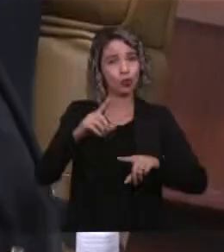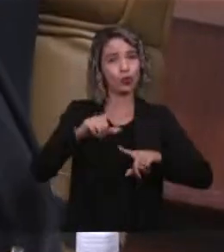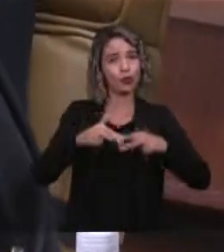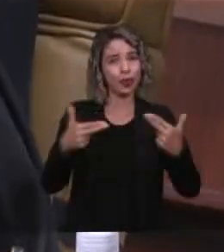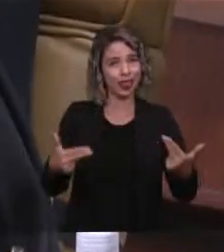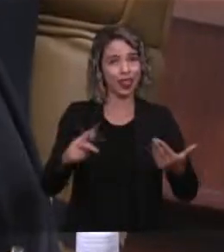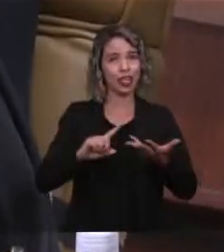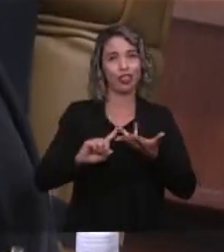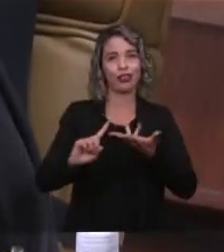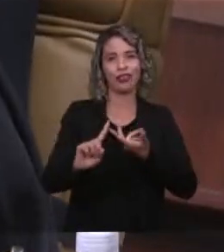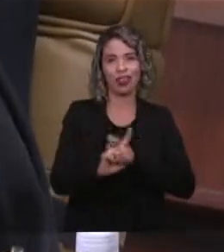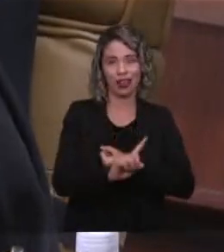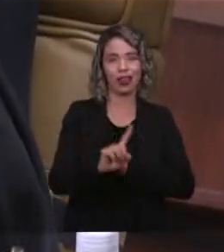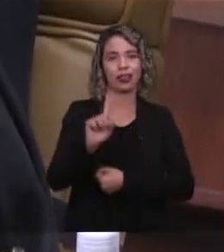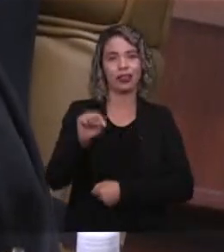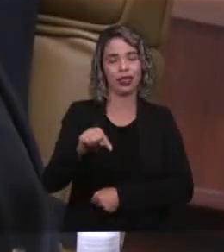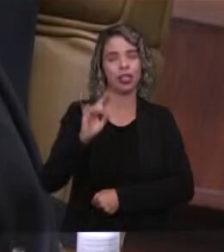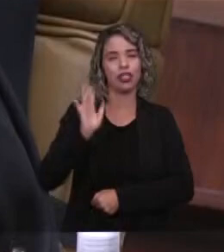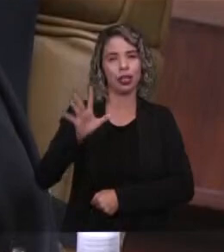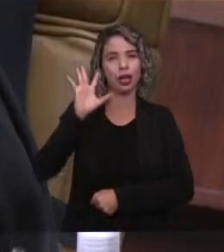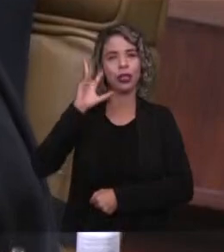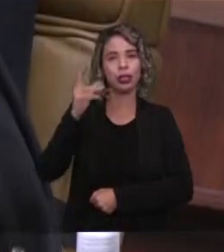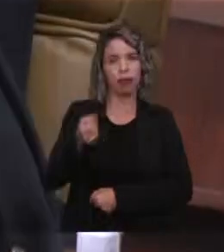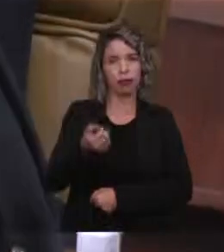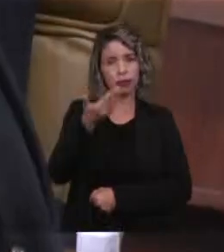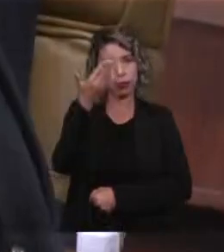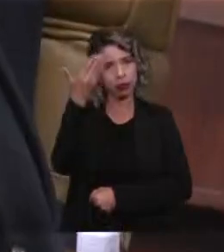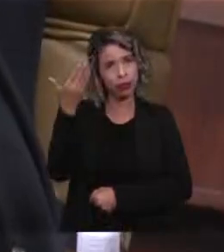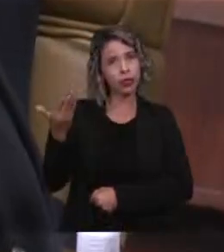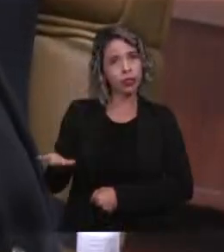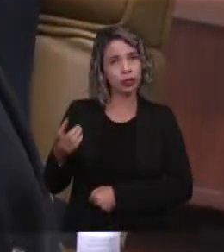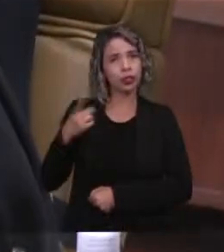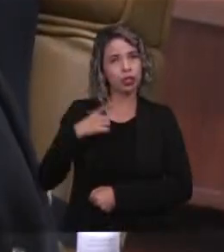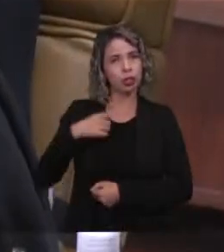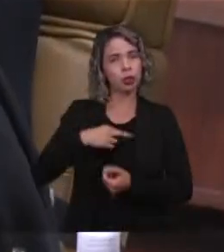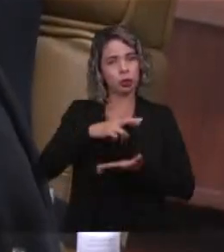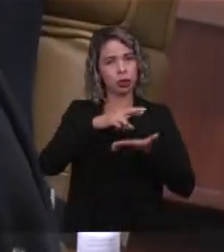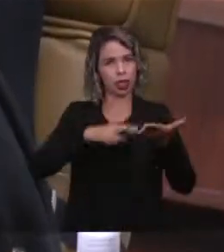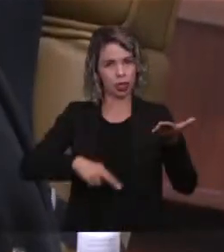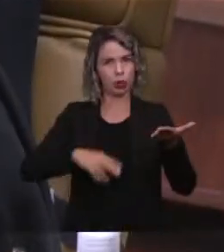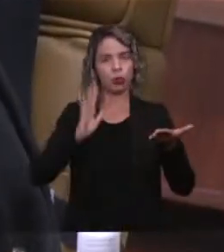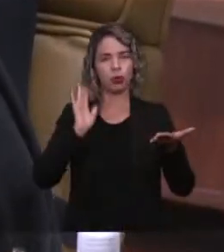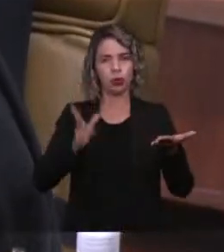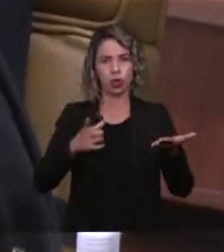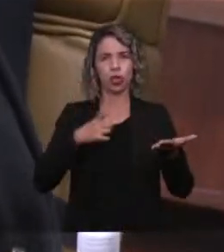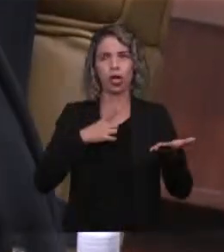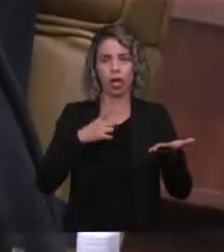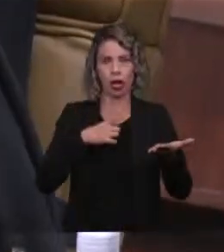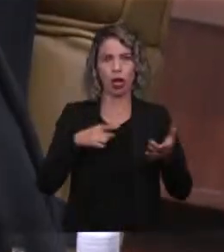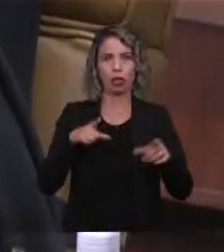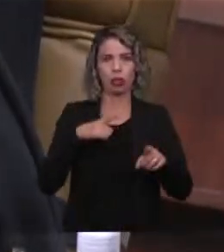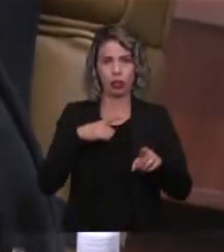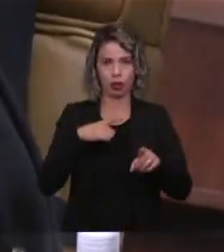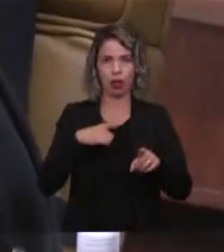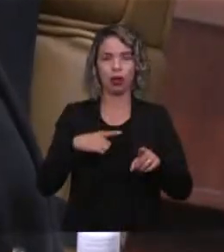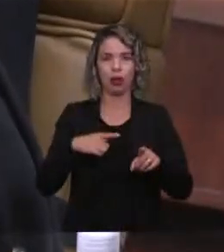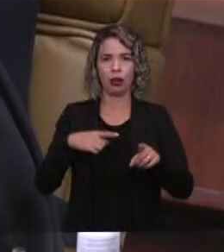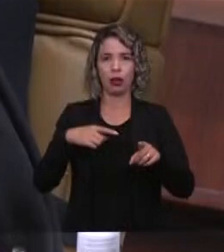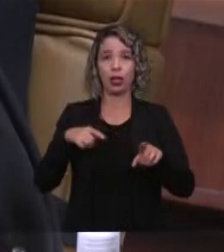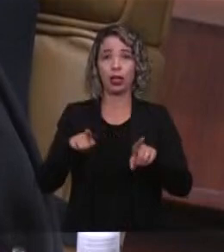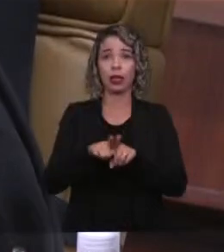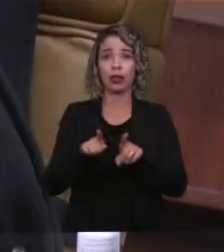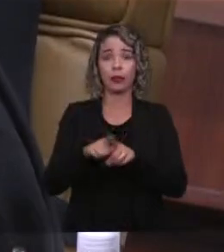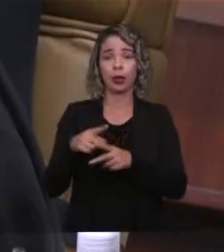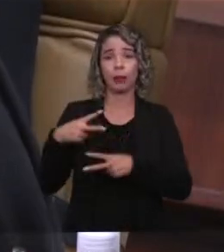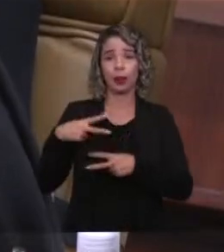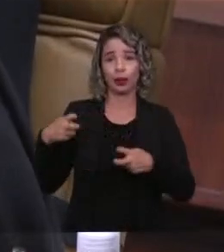o correspondente ao que já decidiu Vossa Excelência, é uma questão que a Petrobras Distribuidora necessita avaliar